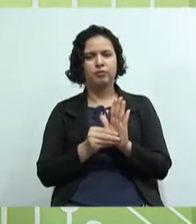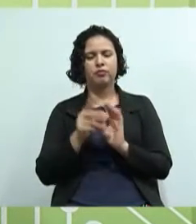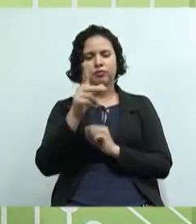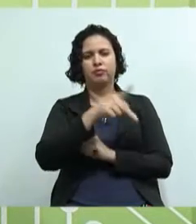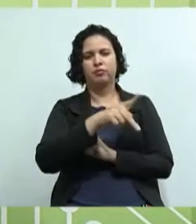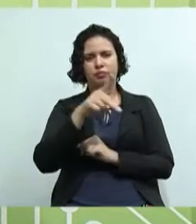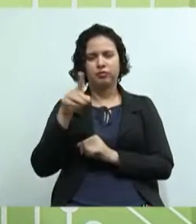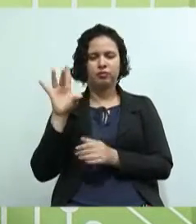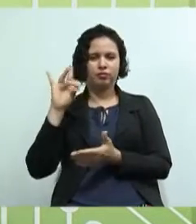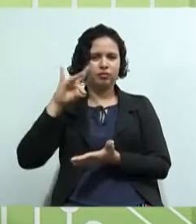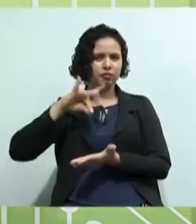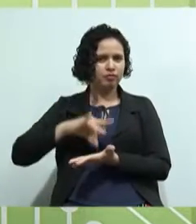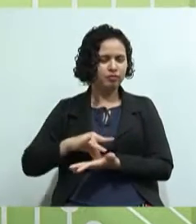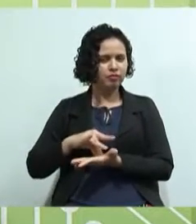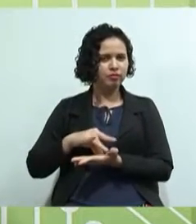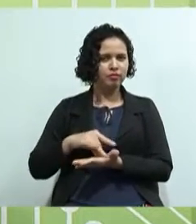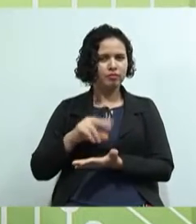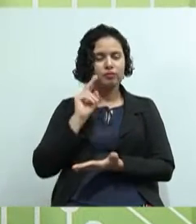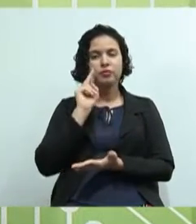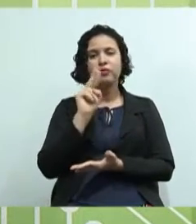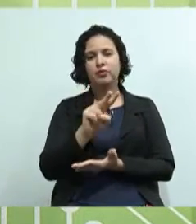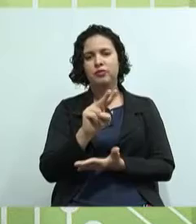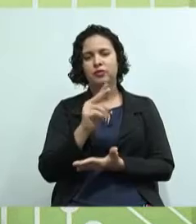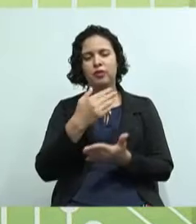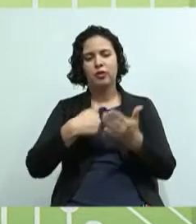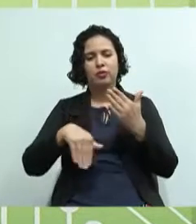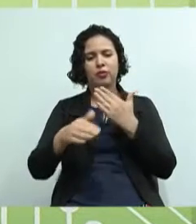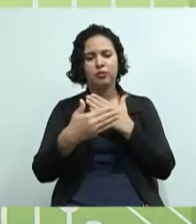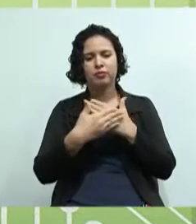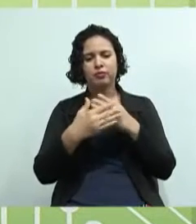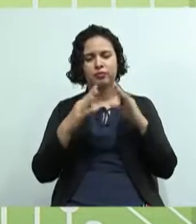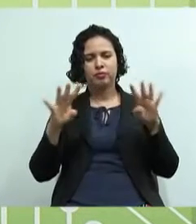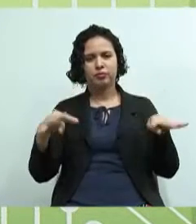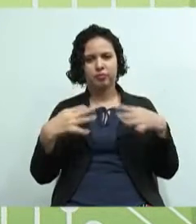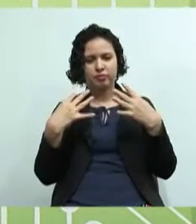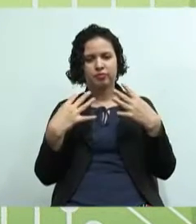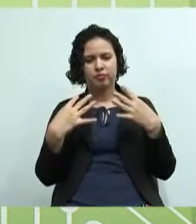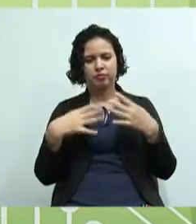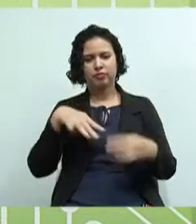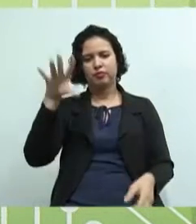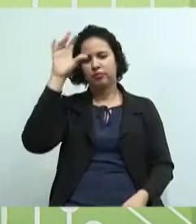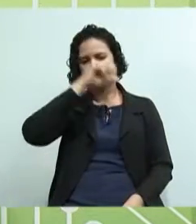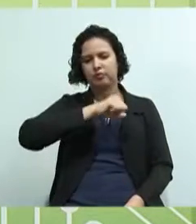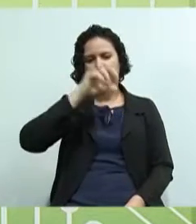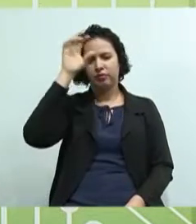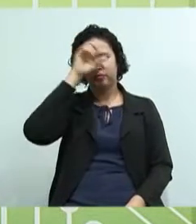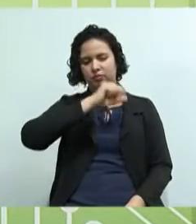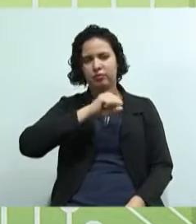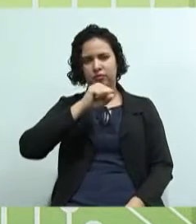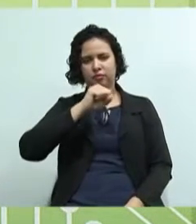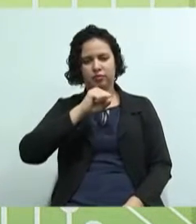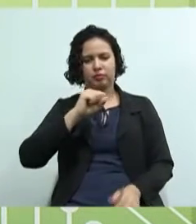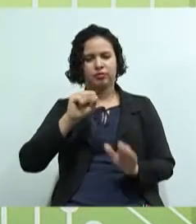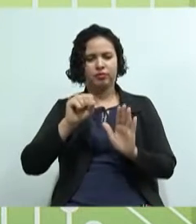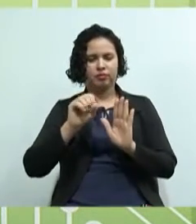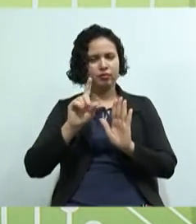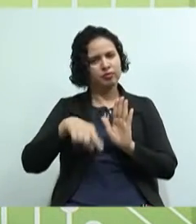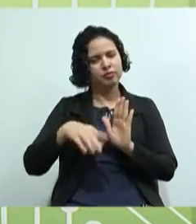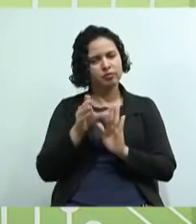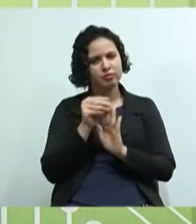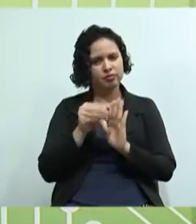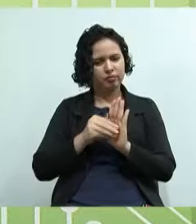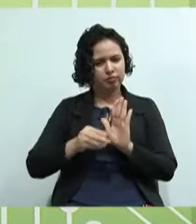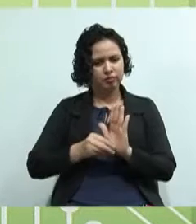e a gente verifica, professor, que eles realmente estão prestando atenção e é lógico, estão aprendendo com esse conteúdo e quando não estão eles mandam as dúvidas